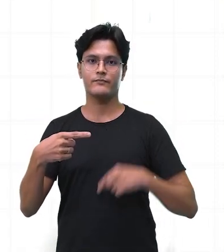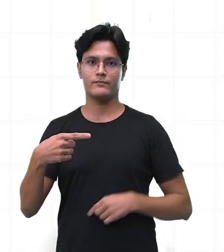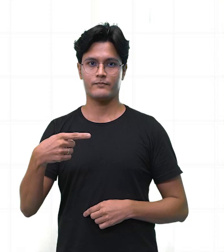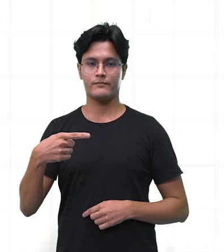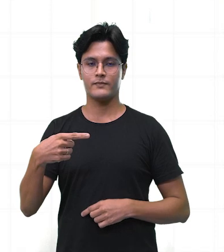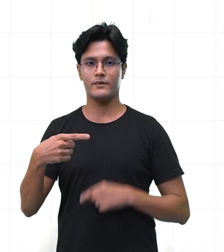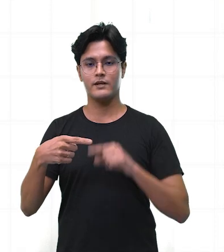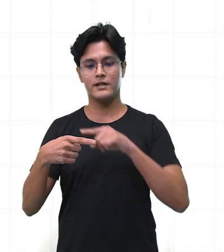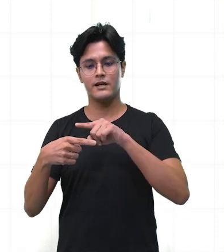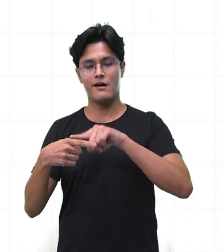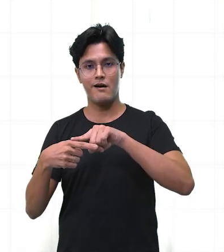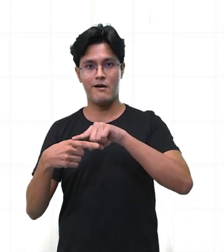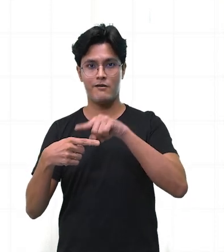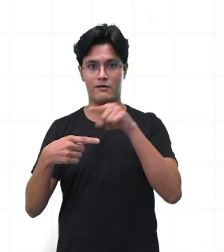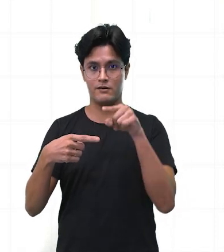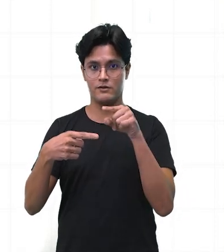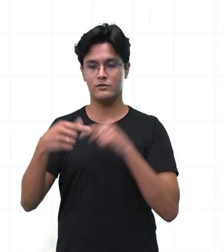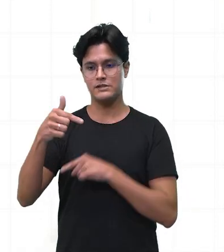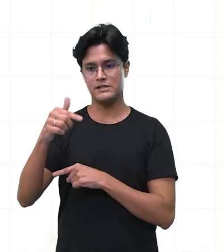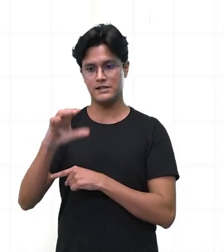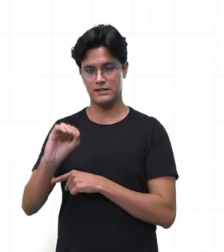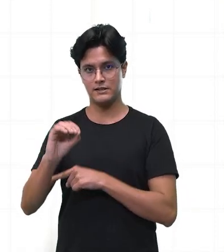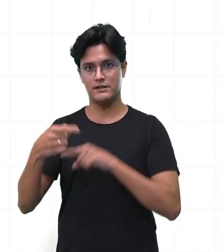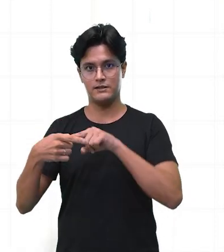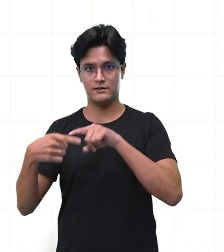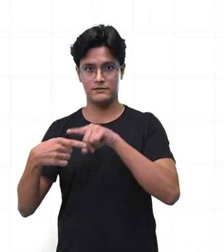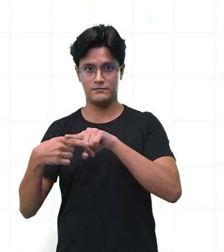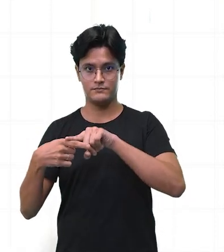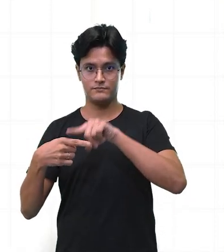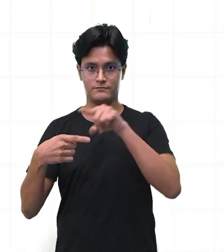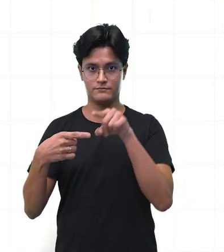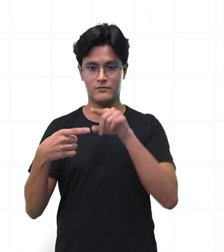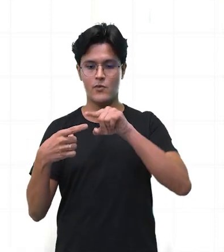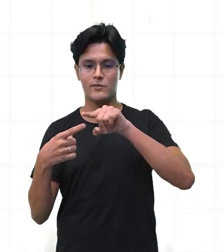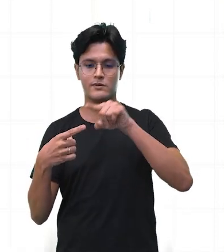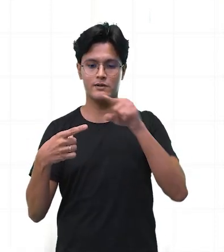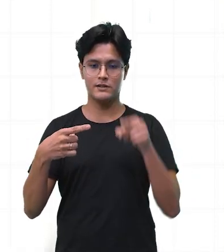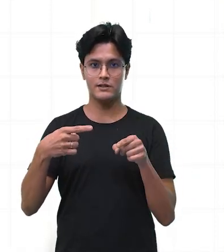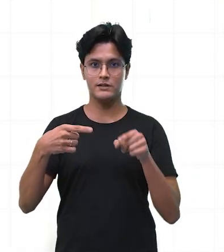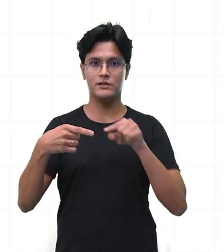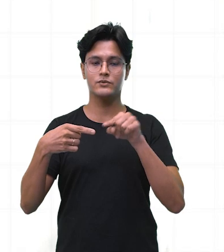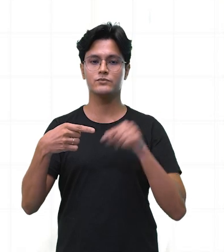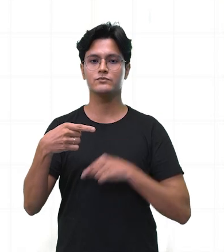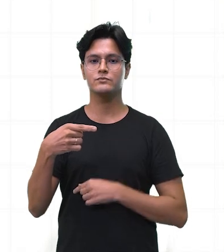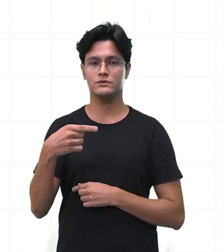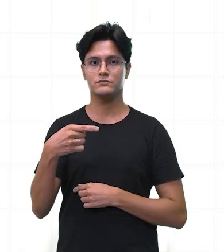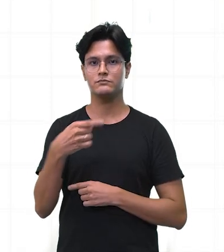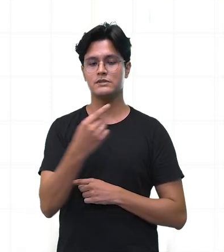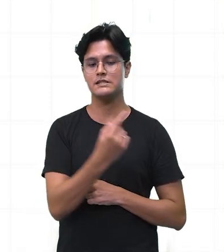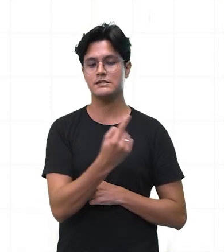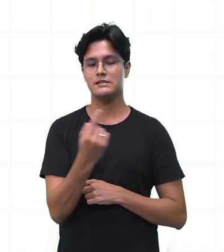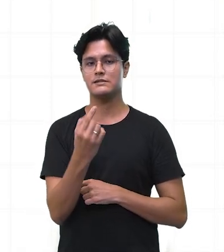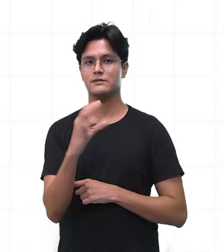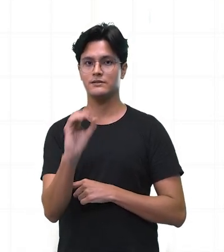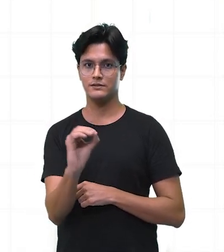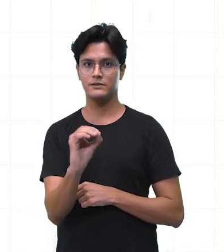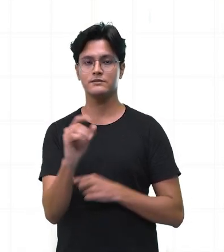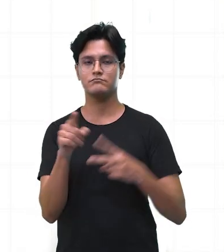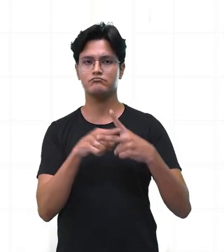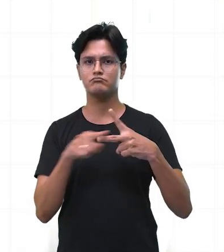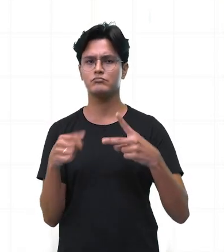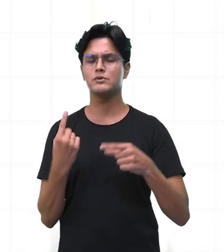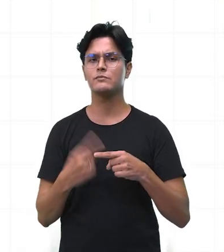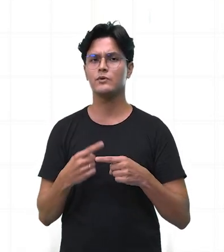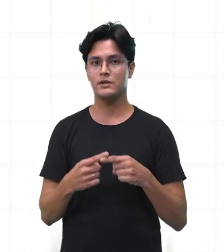com outro ângulo aqui formará 180 graus. Que ângulo é esse? Esse ângulo é 110. Por